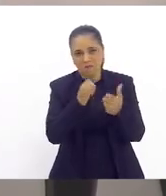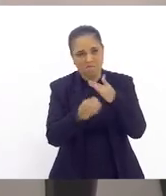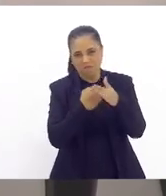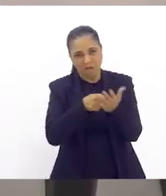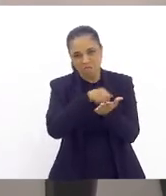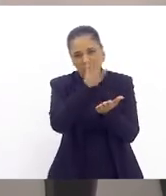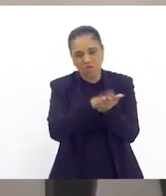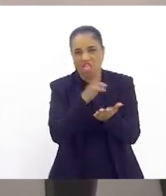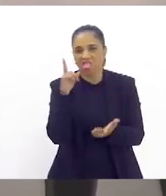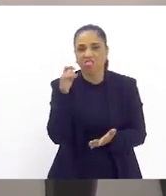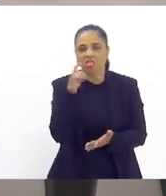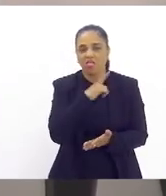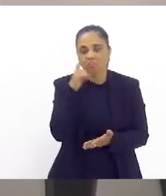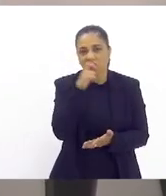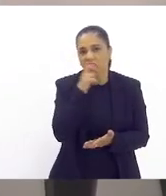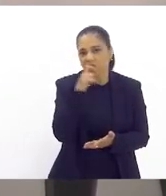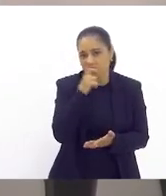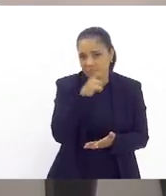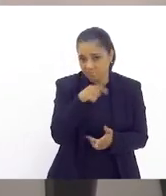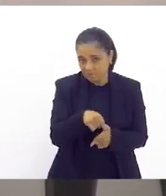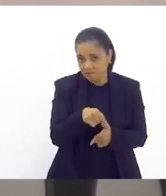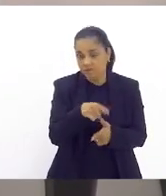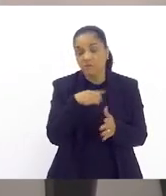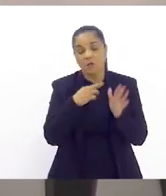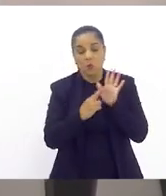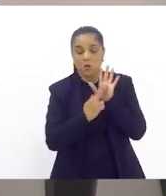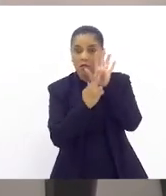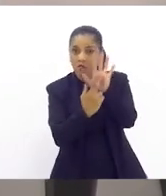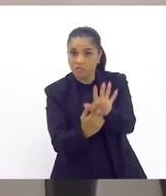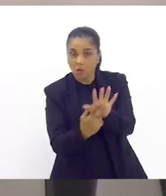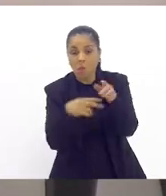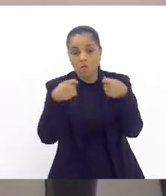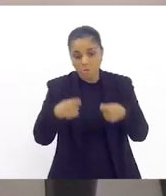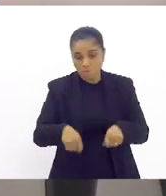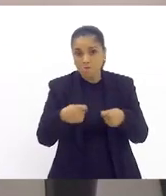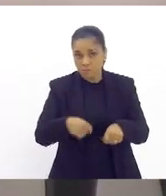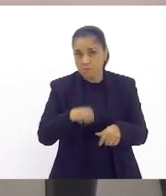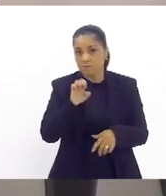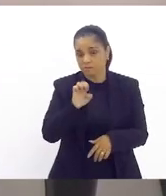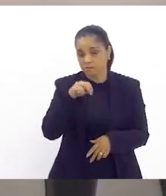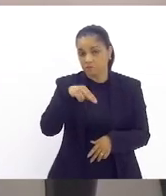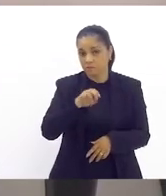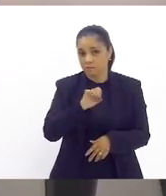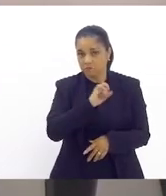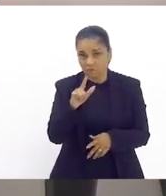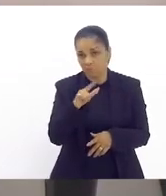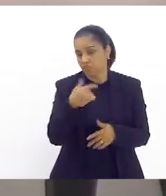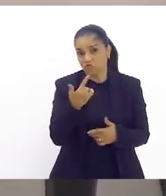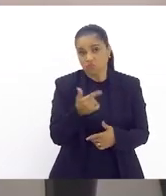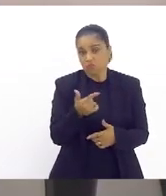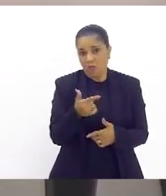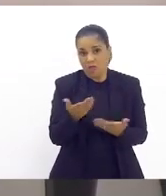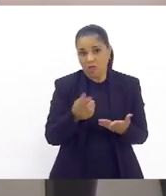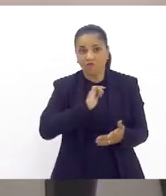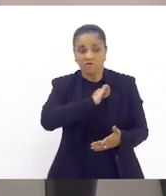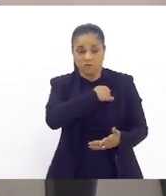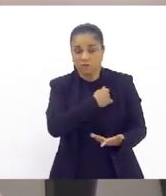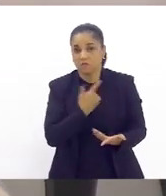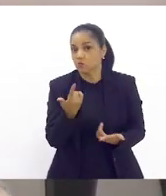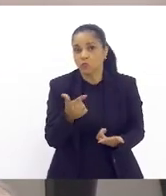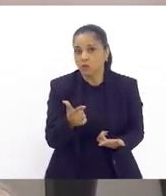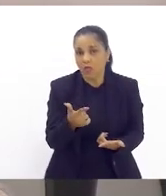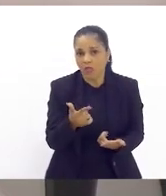existem e anel ela precisa ter um representante aqui no estado do Rio porque anel não tem como fazer fiscalização